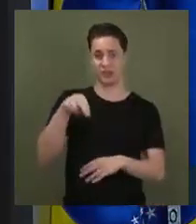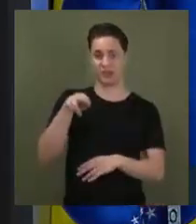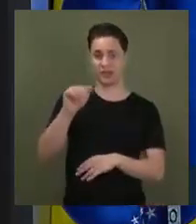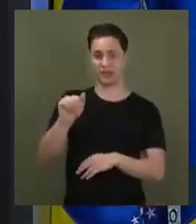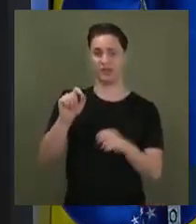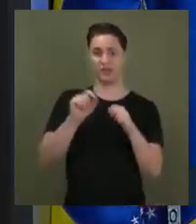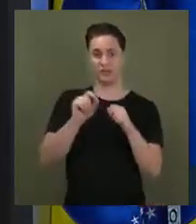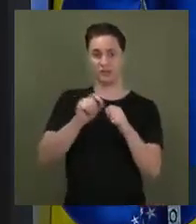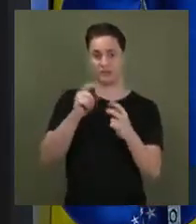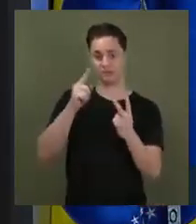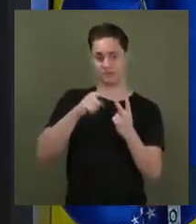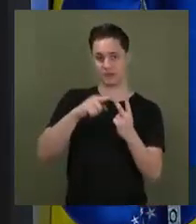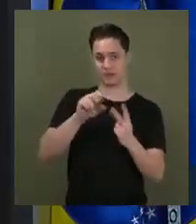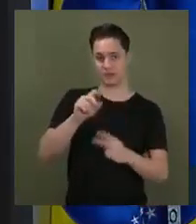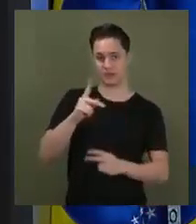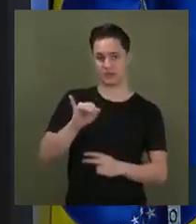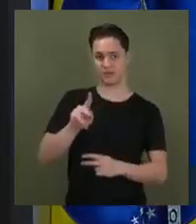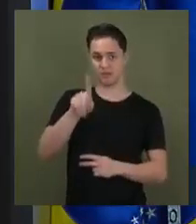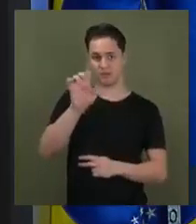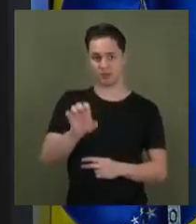proteína spike.